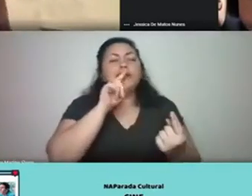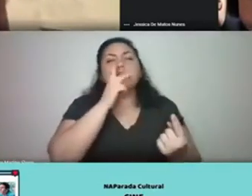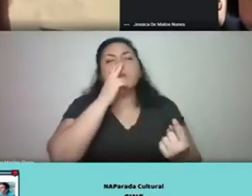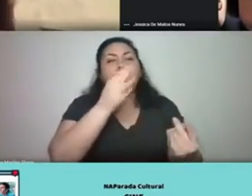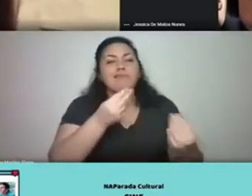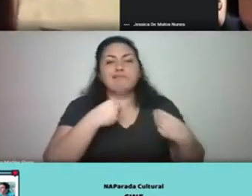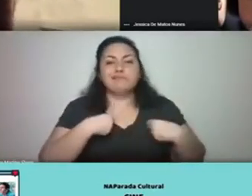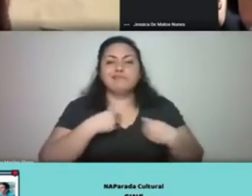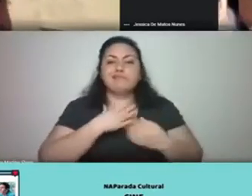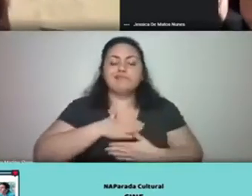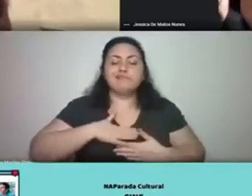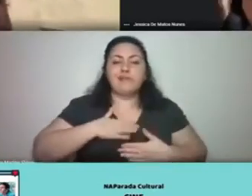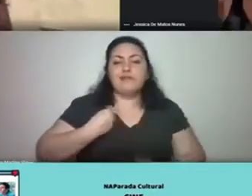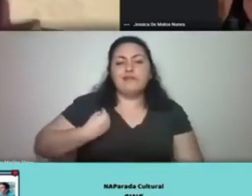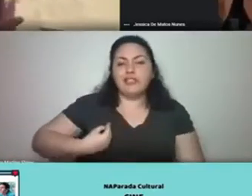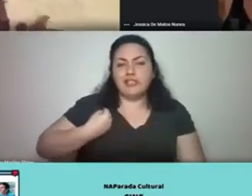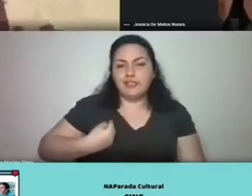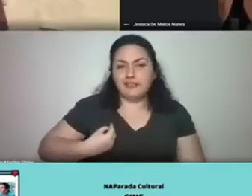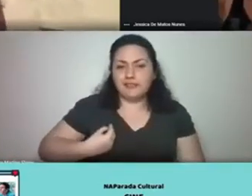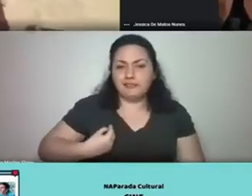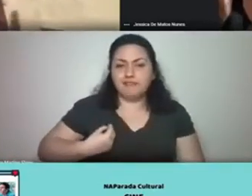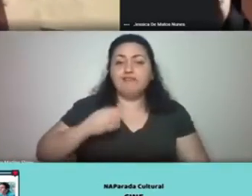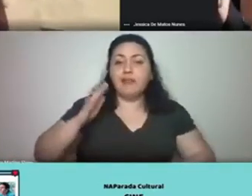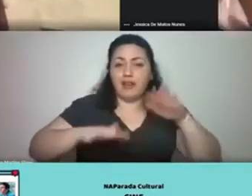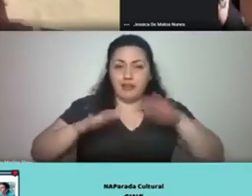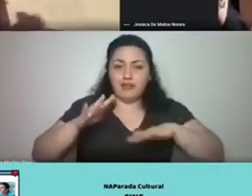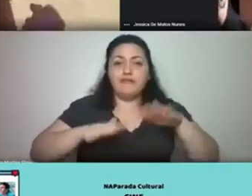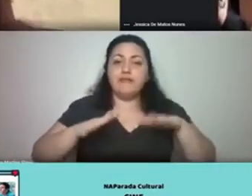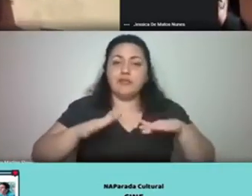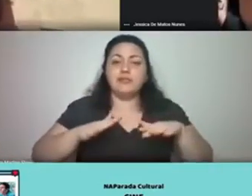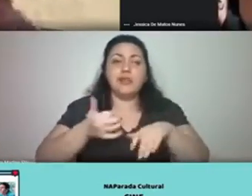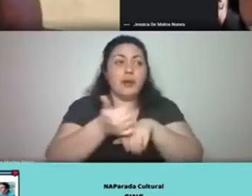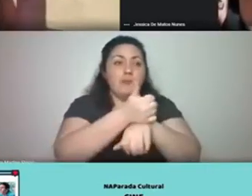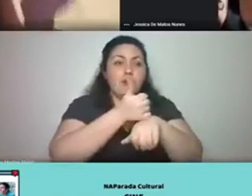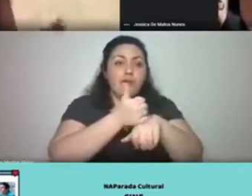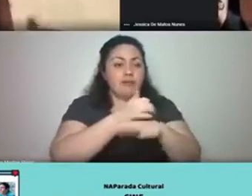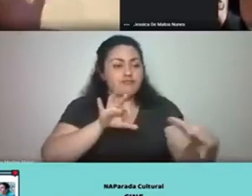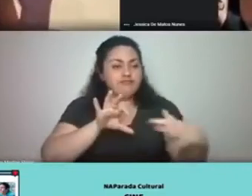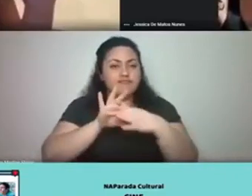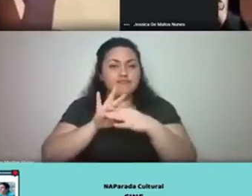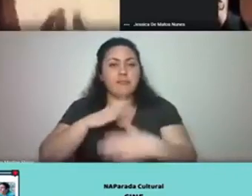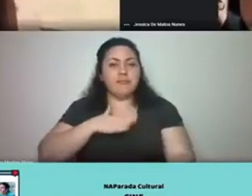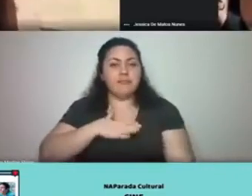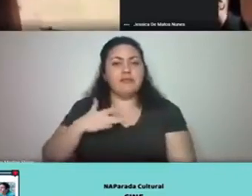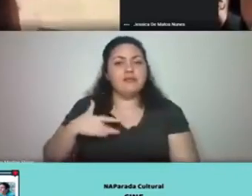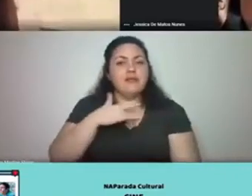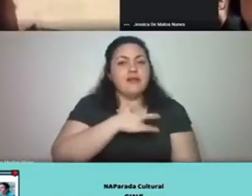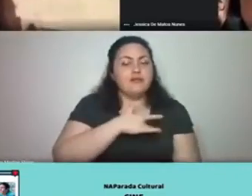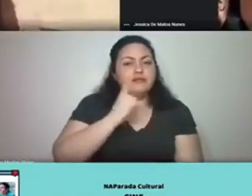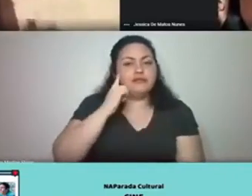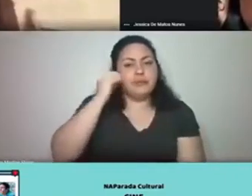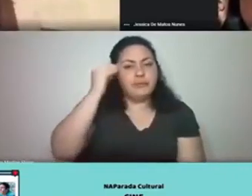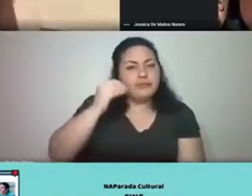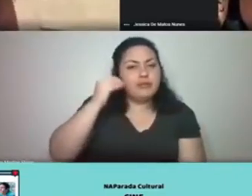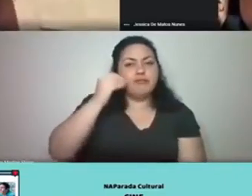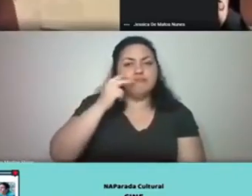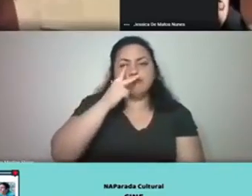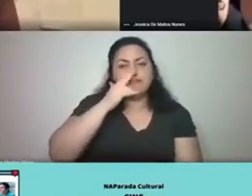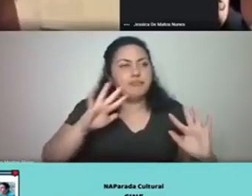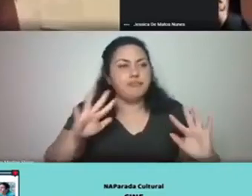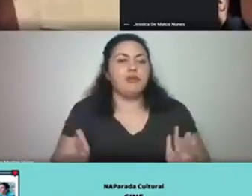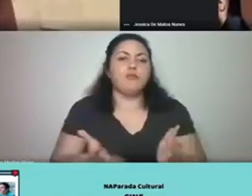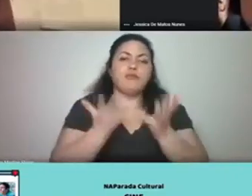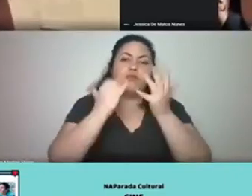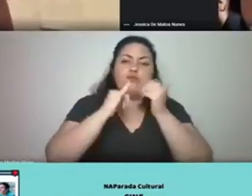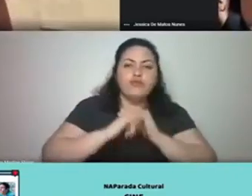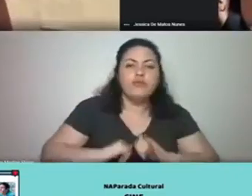ocupa espaço, inclusive dentro da saúde mental, no sentido até de promoção e prevenção de saúde mental. Então, o